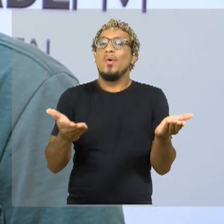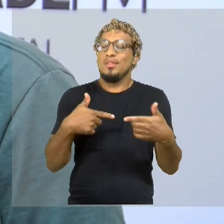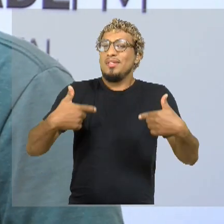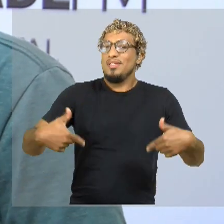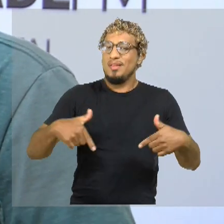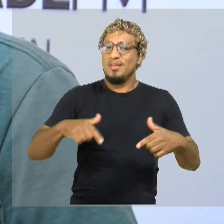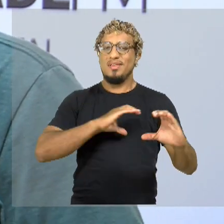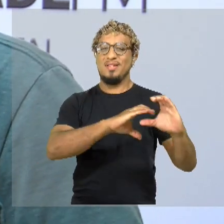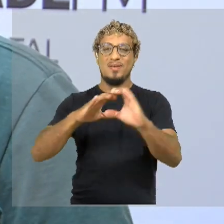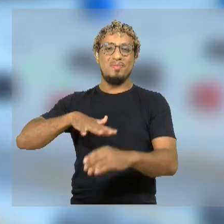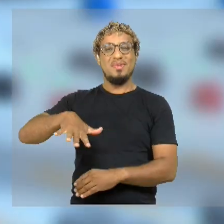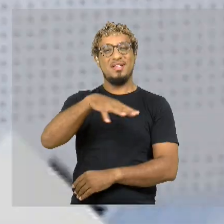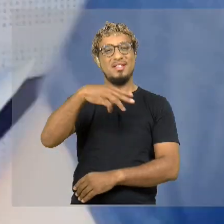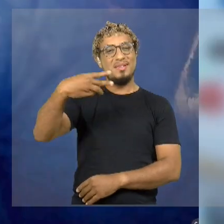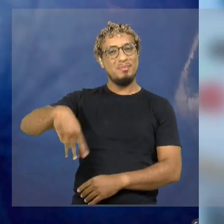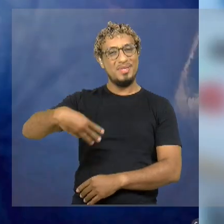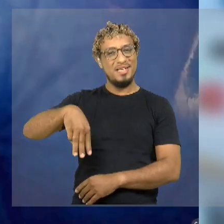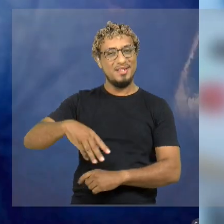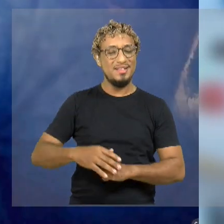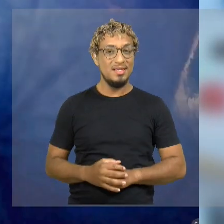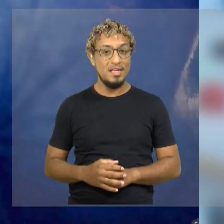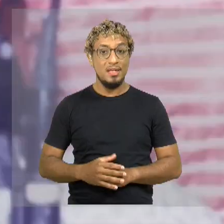na comunicação maranhense. Desde